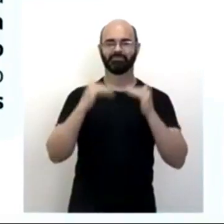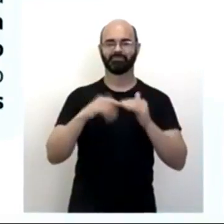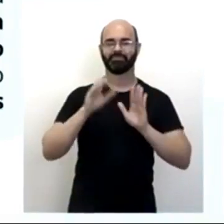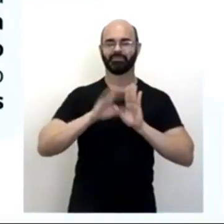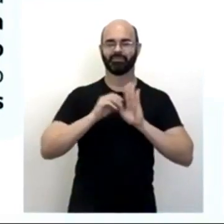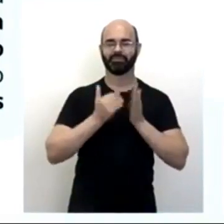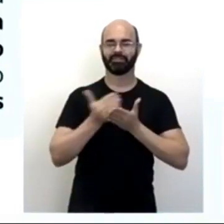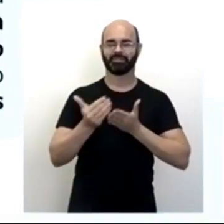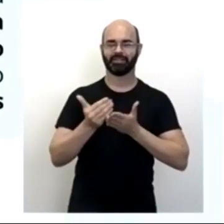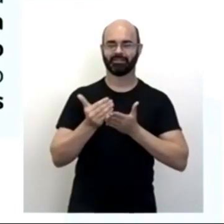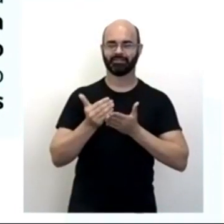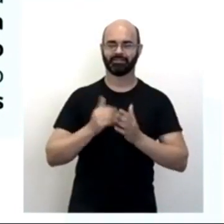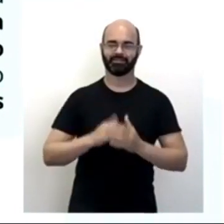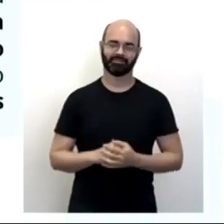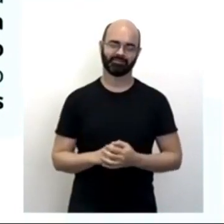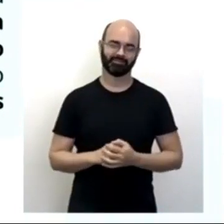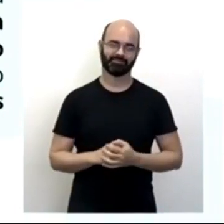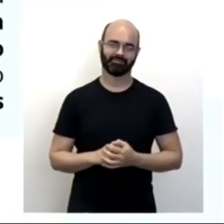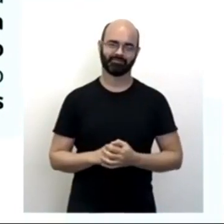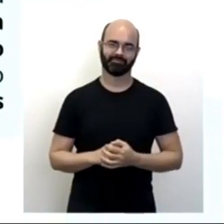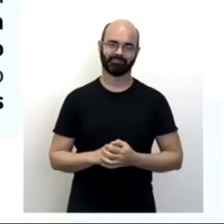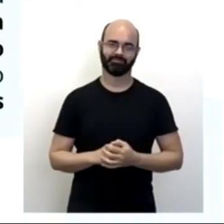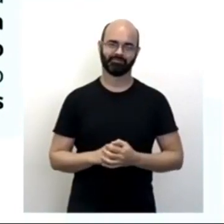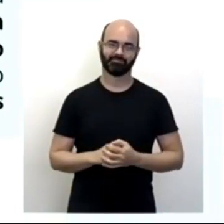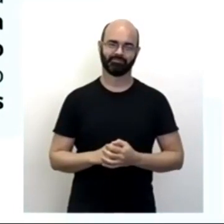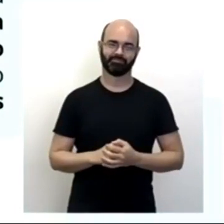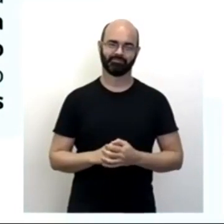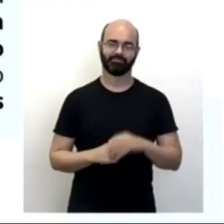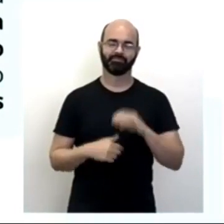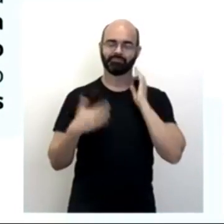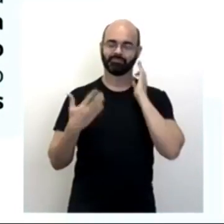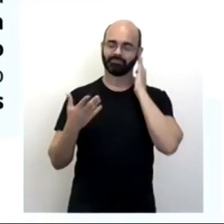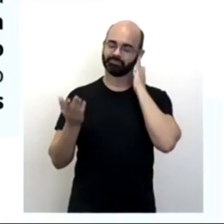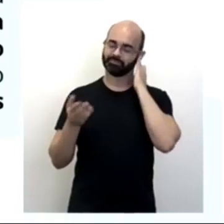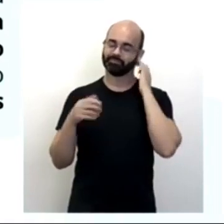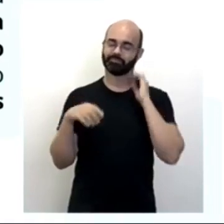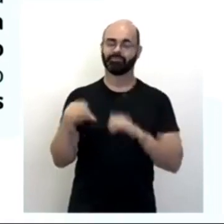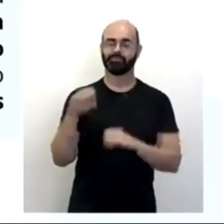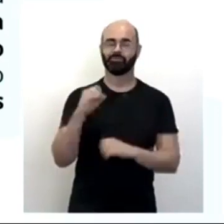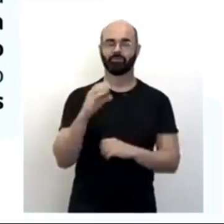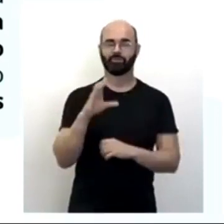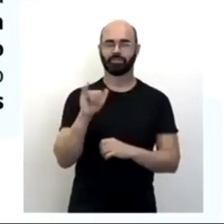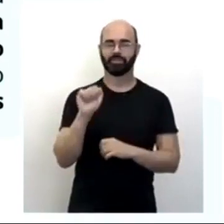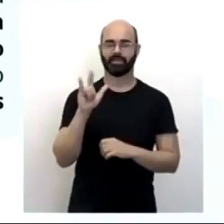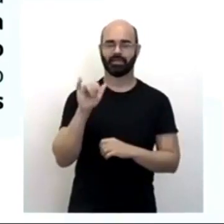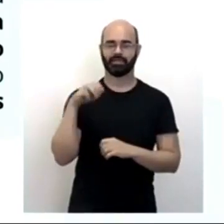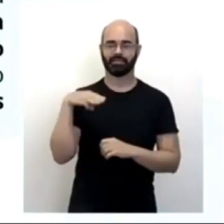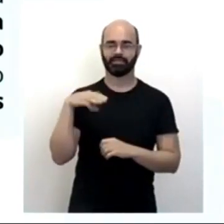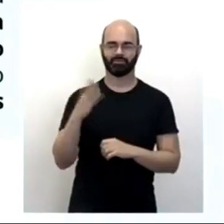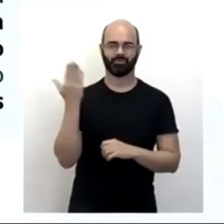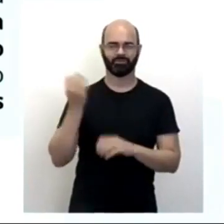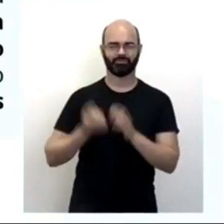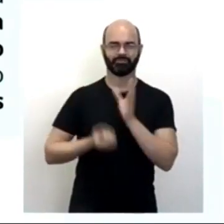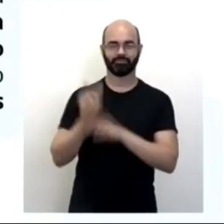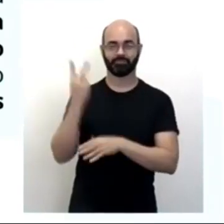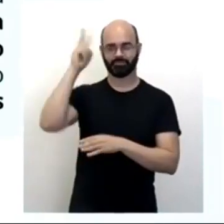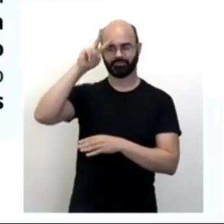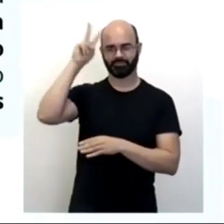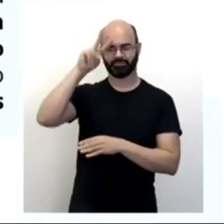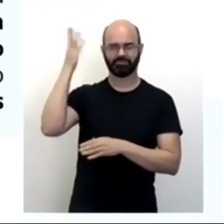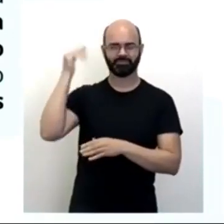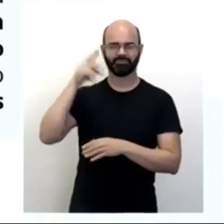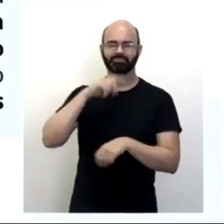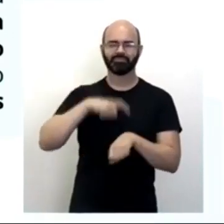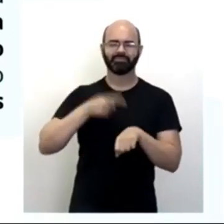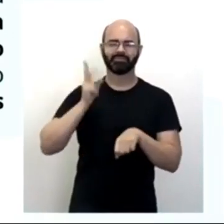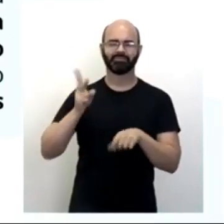conceitos. Gente, muito curioso, tá? Socialismo foi uma expressão histórica que surgiu quase